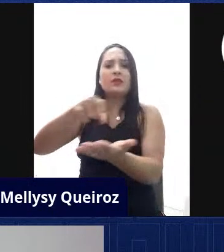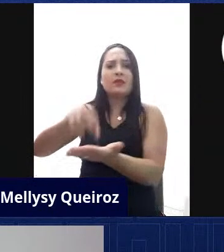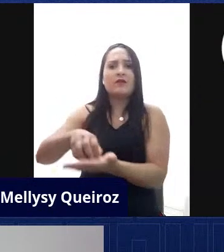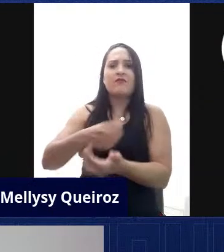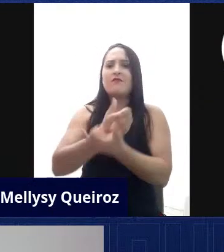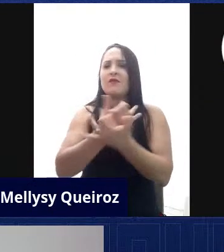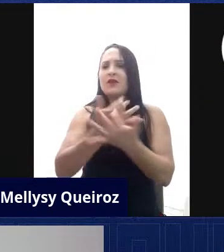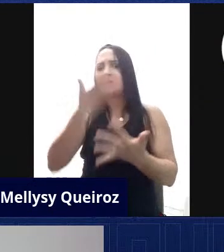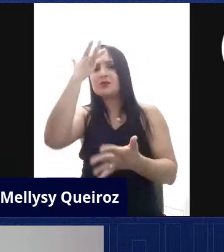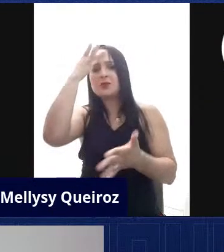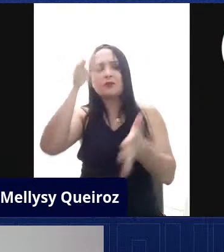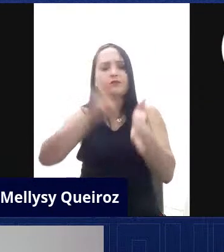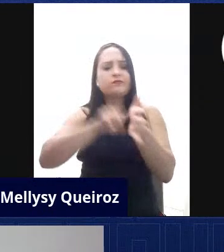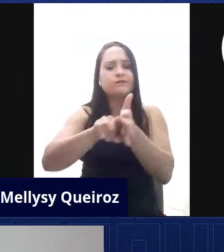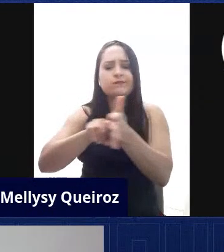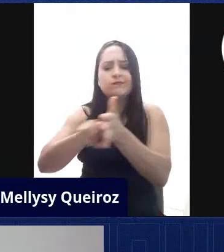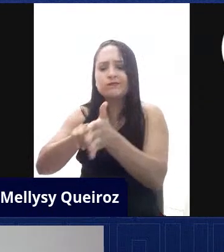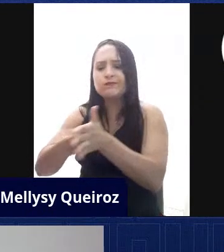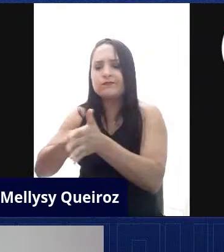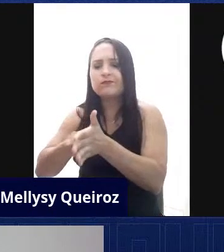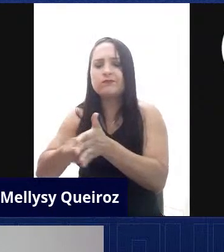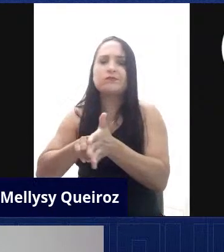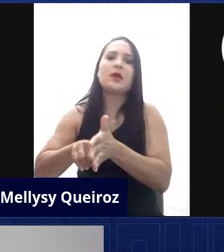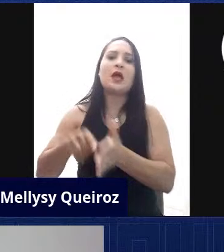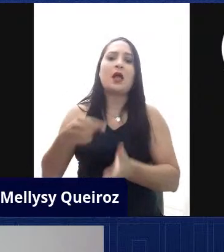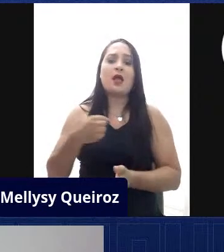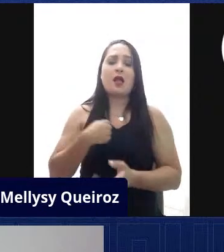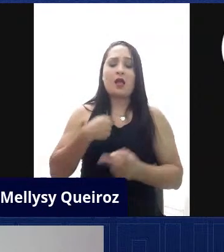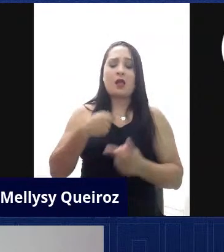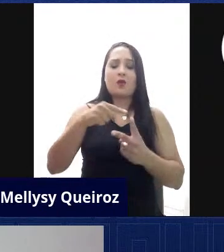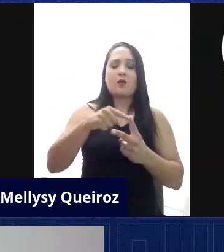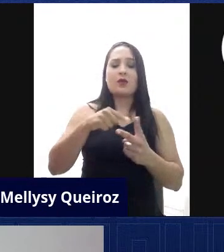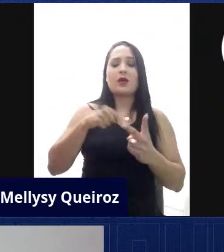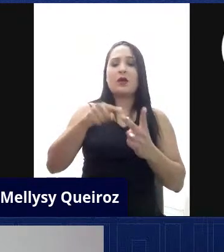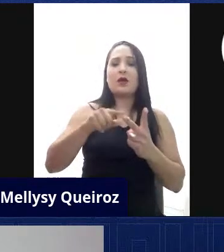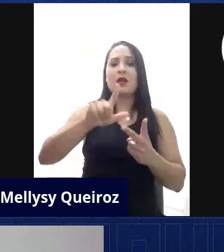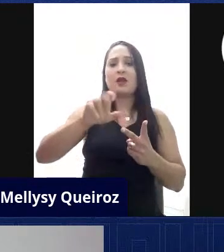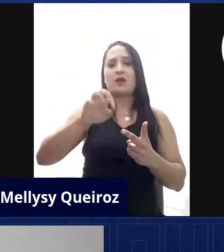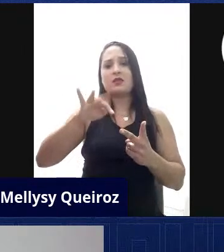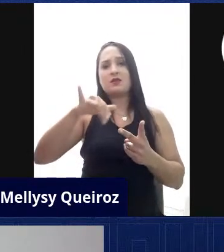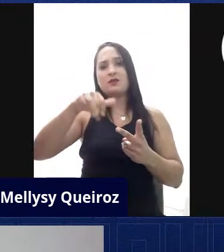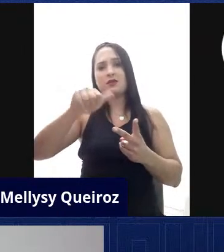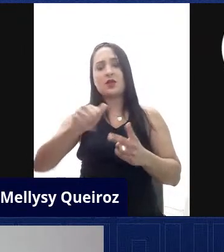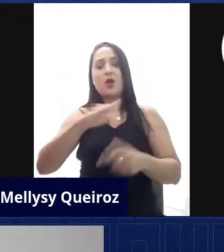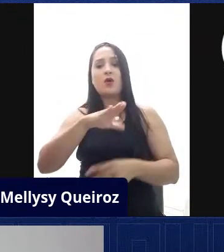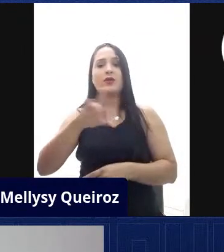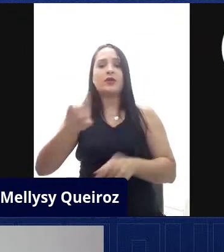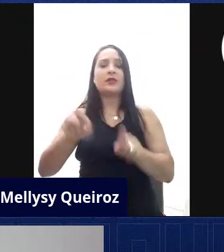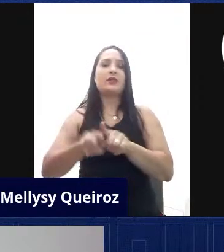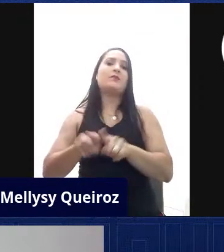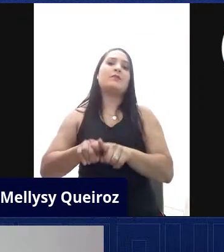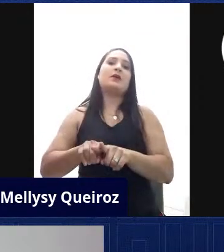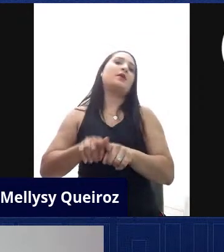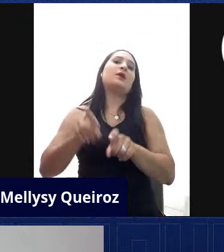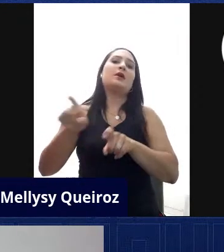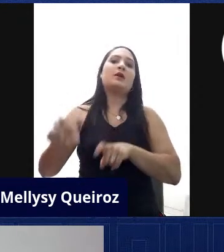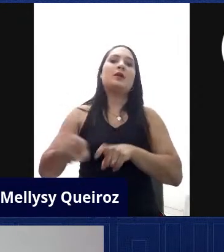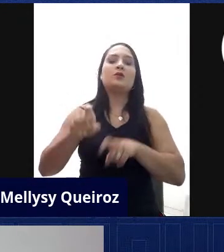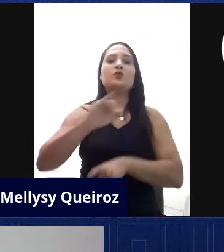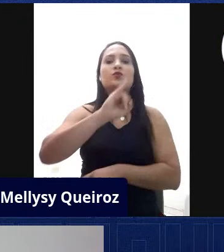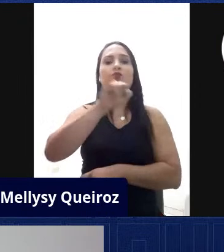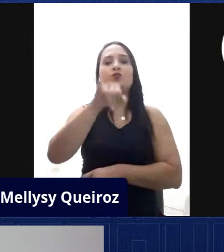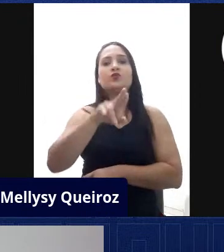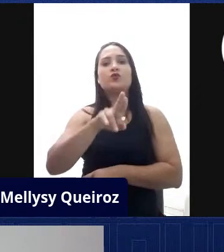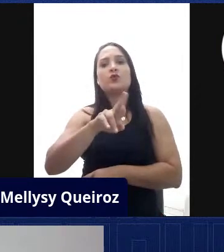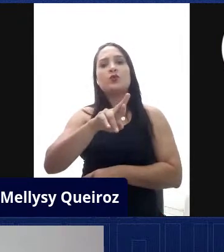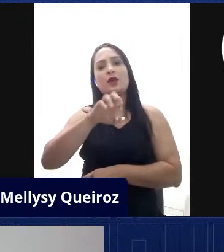Eu e Letícia, a gente também coordena um núcleo de feminismo e agroecologia, o Jurema, e é no Jurema, com nossas estudantes,